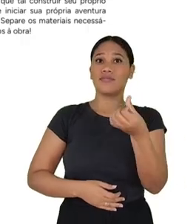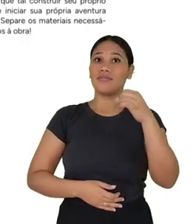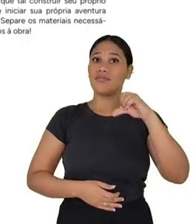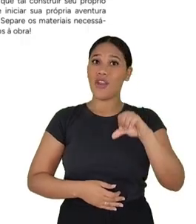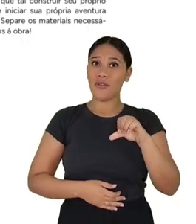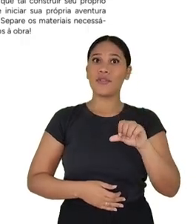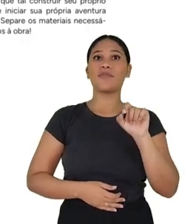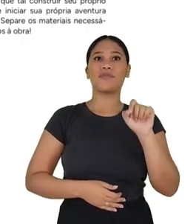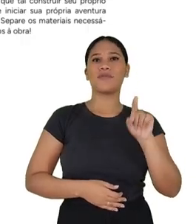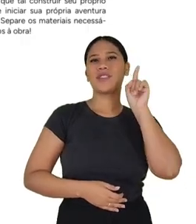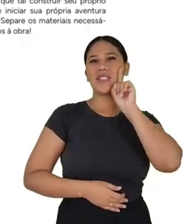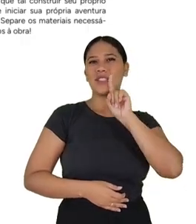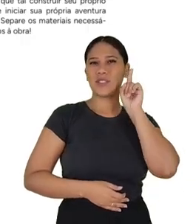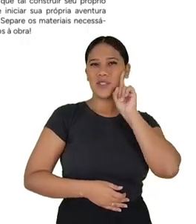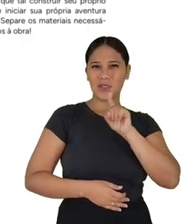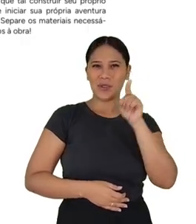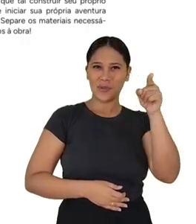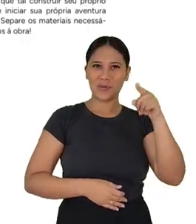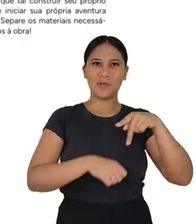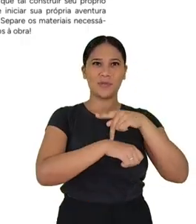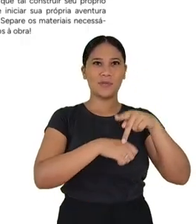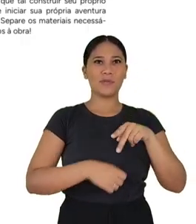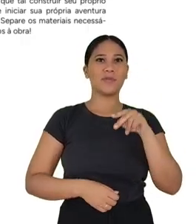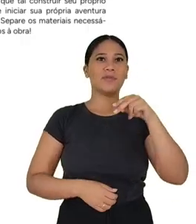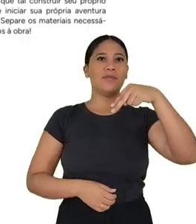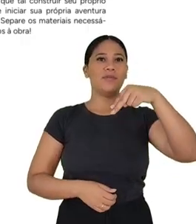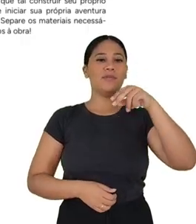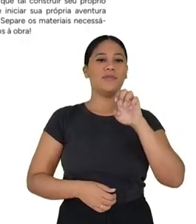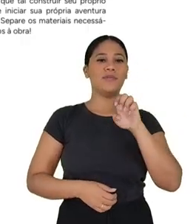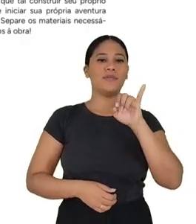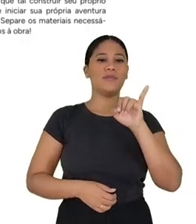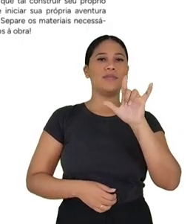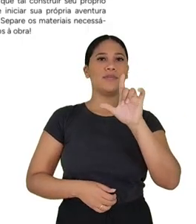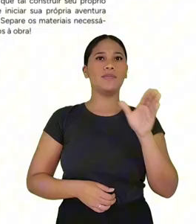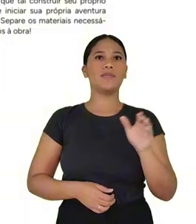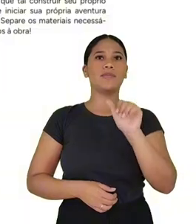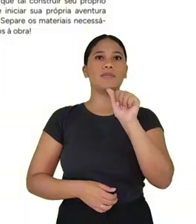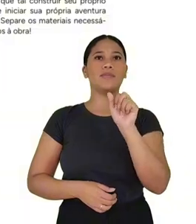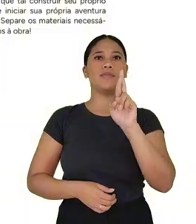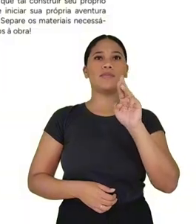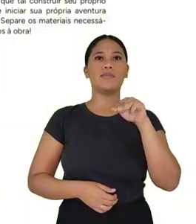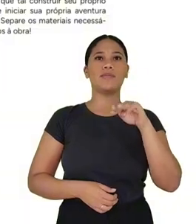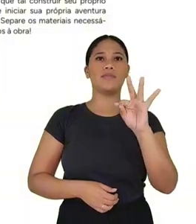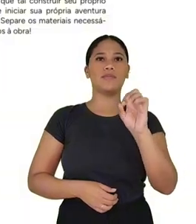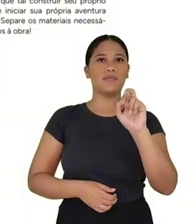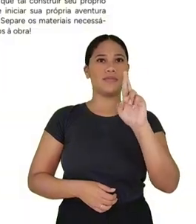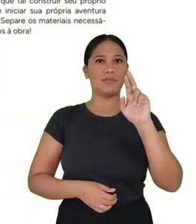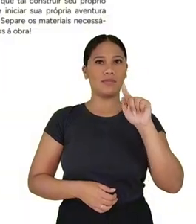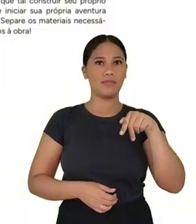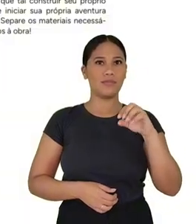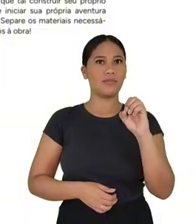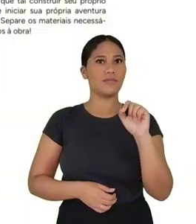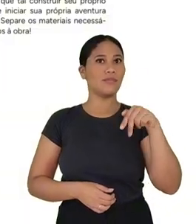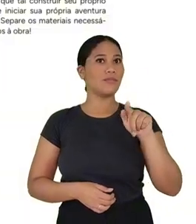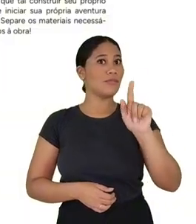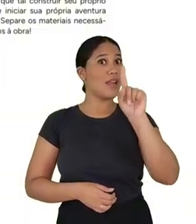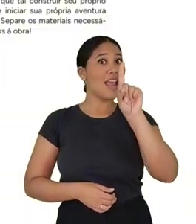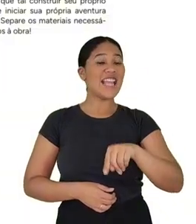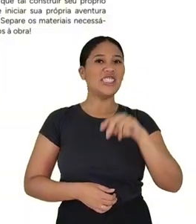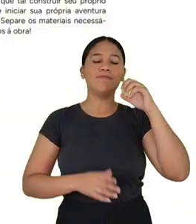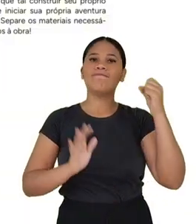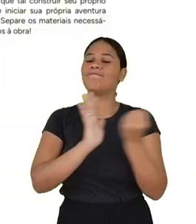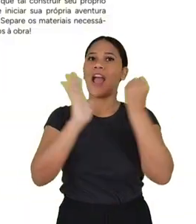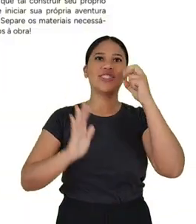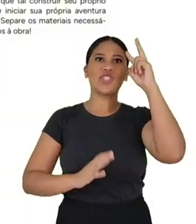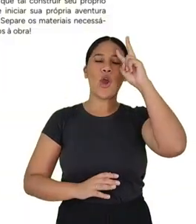1969, o astronauta norte-americano Neil Armstrong fez história ao se tornar o primeiro homem a pisar